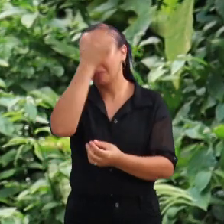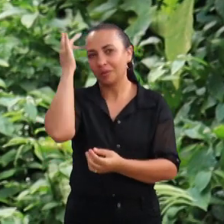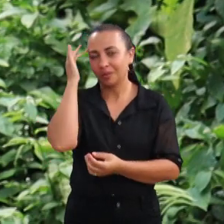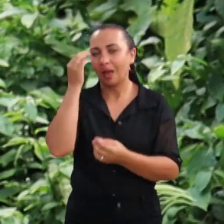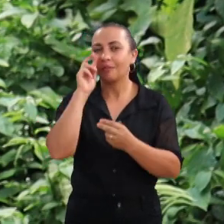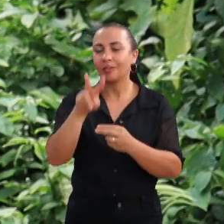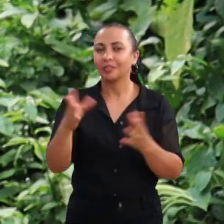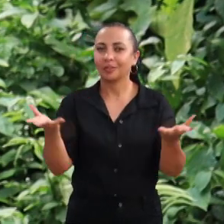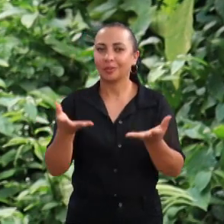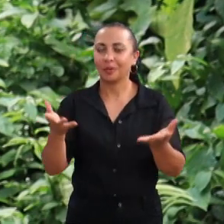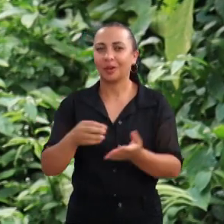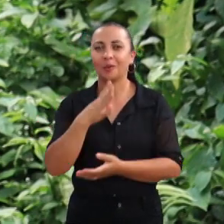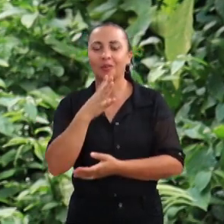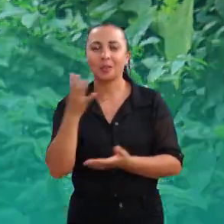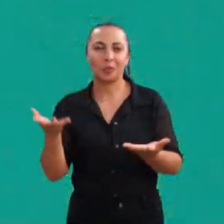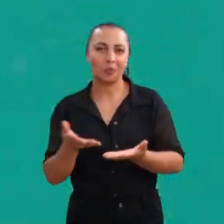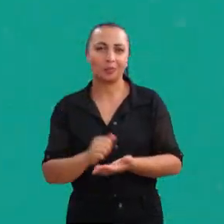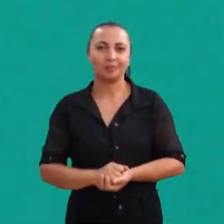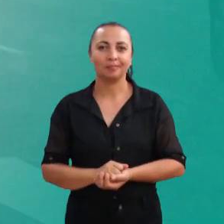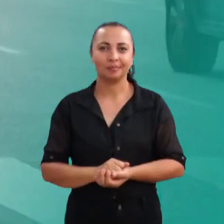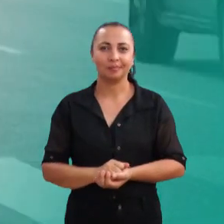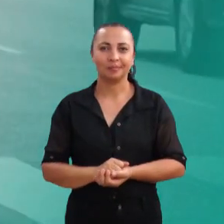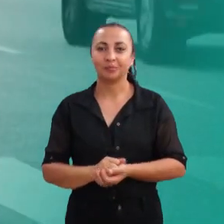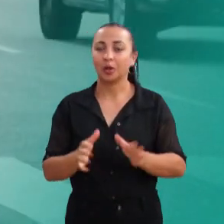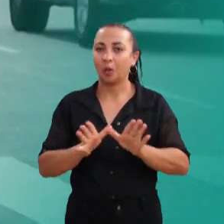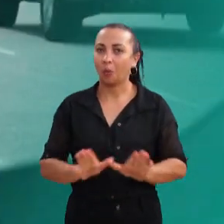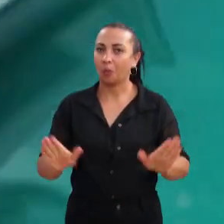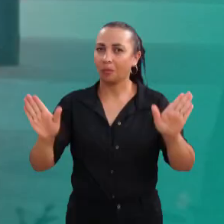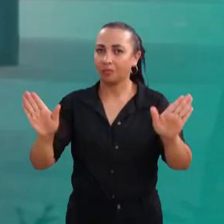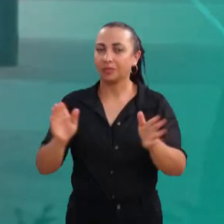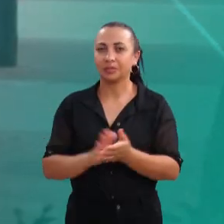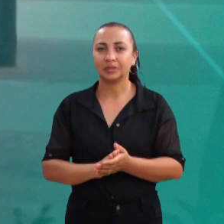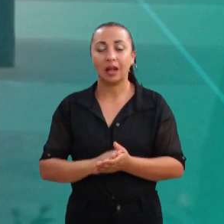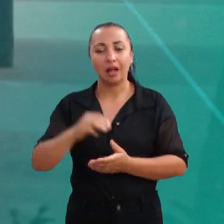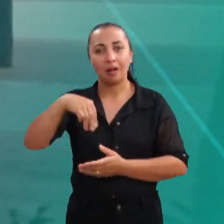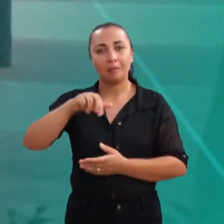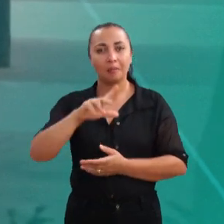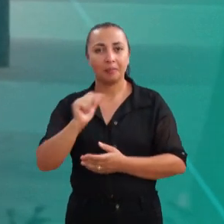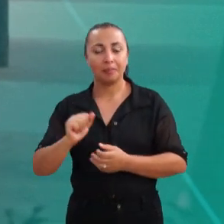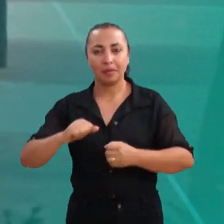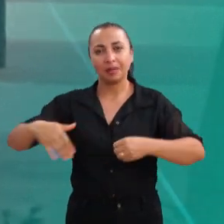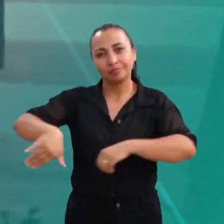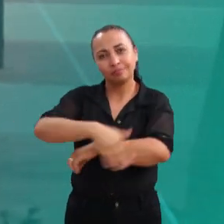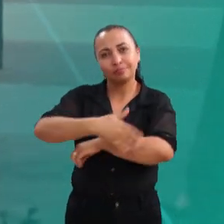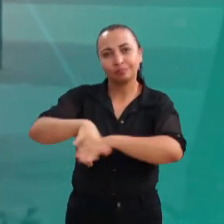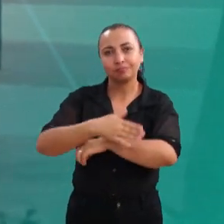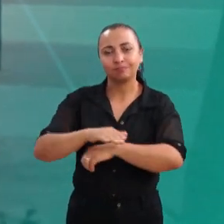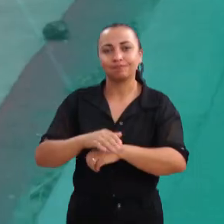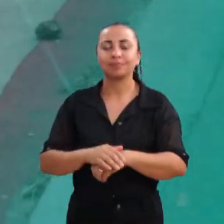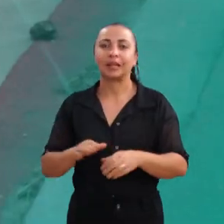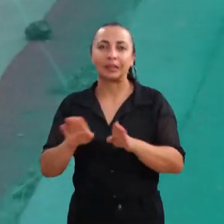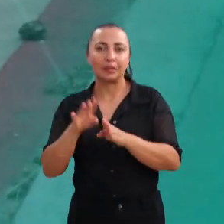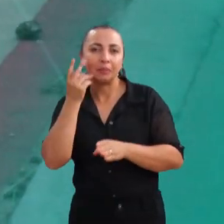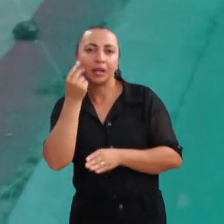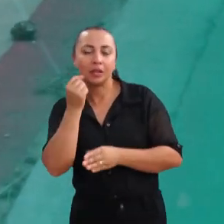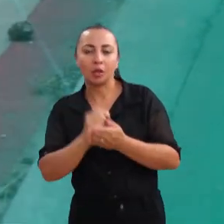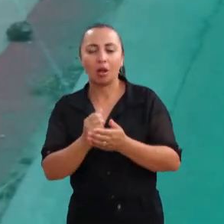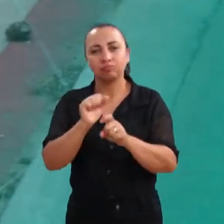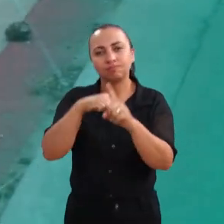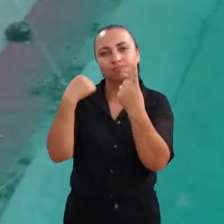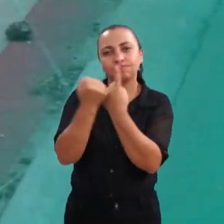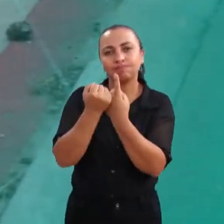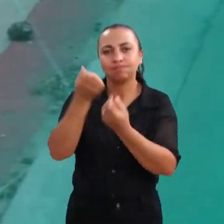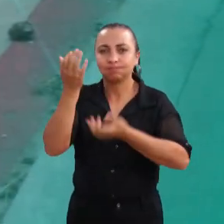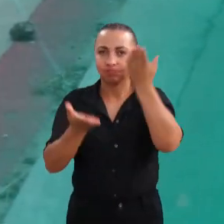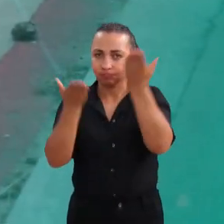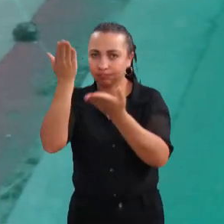gente. Veja agora o que vamos conhecer hoje. Na Universidade Federal do Ceará, a malha de ciclovias de Fortaleza é analisada sob uma